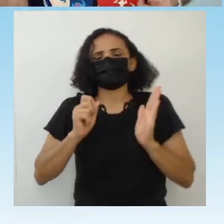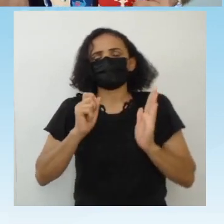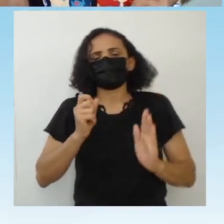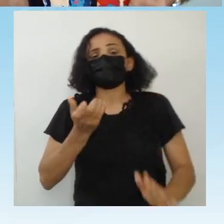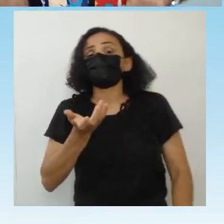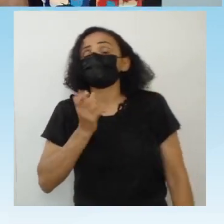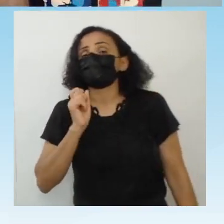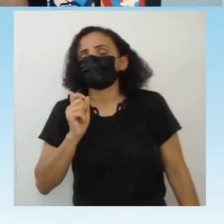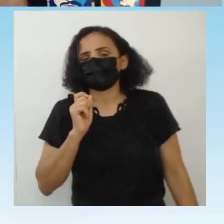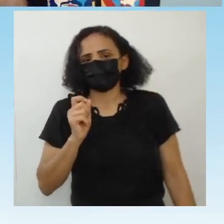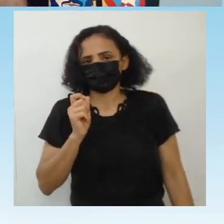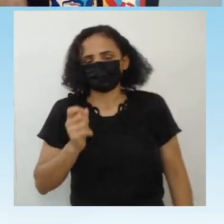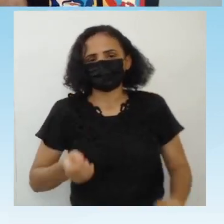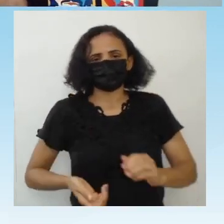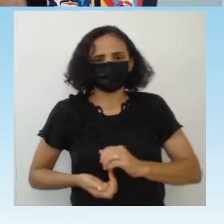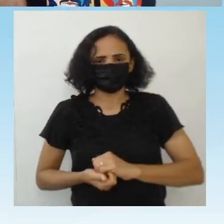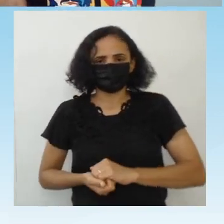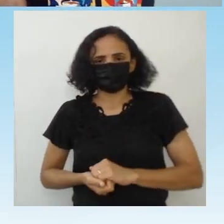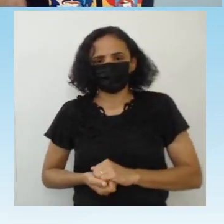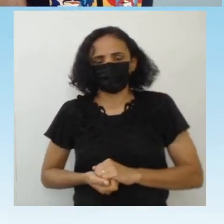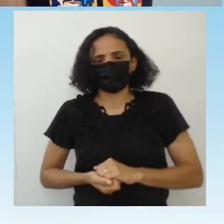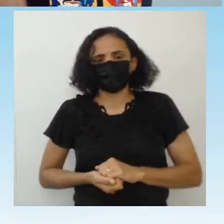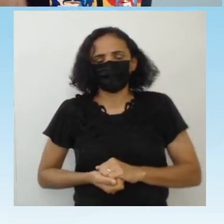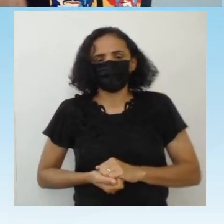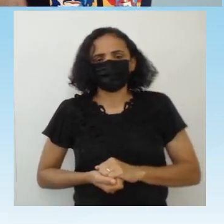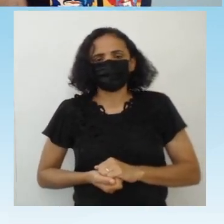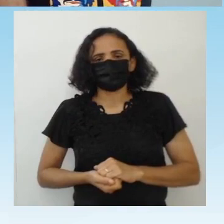quê? Ele está querendo